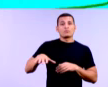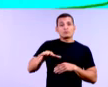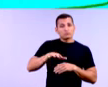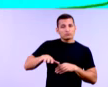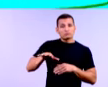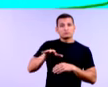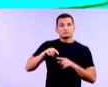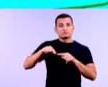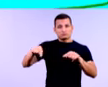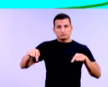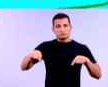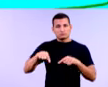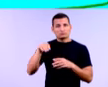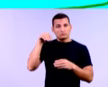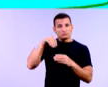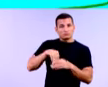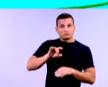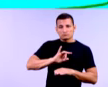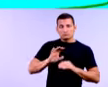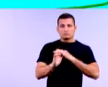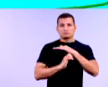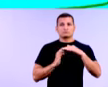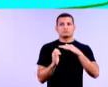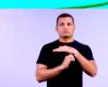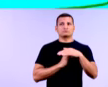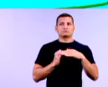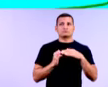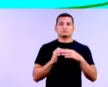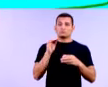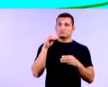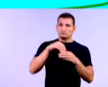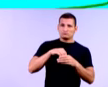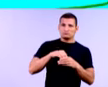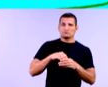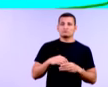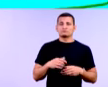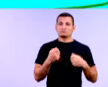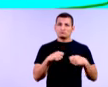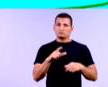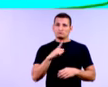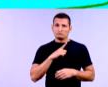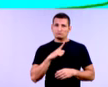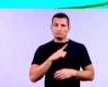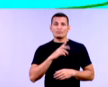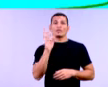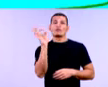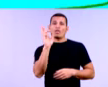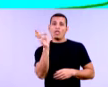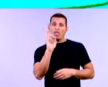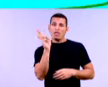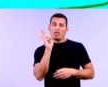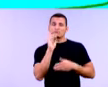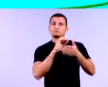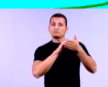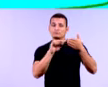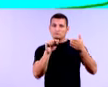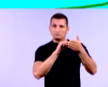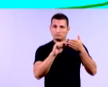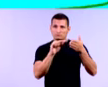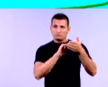comunicação eminentemente interna. Temos que ter no memorando o destinatário com o cargo e a função,